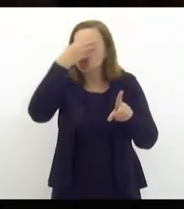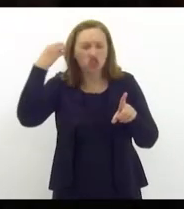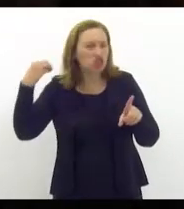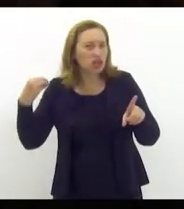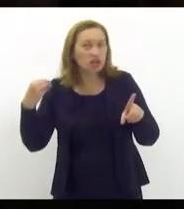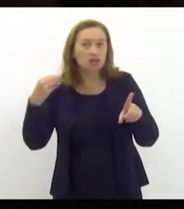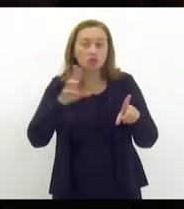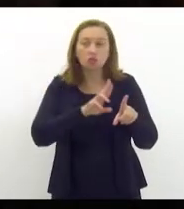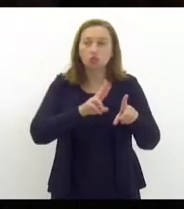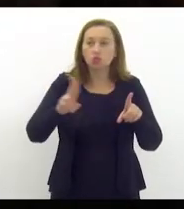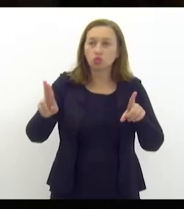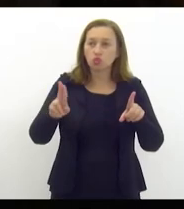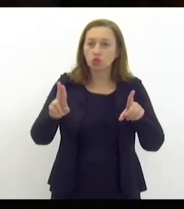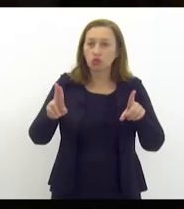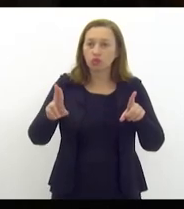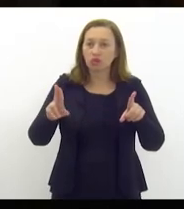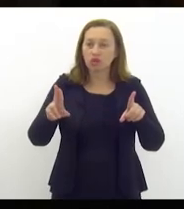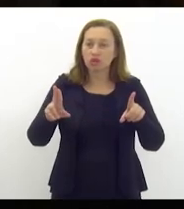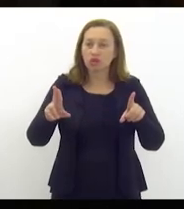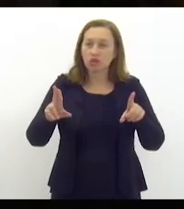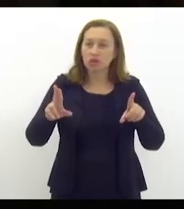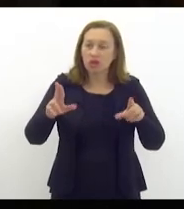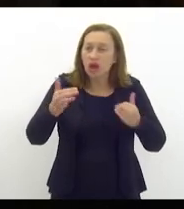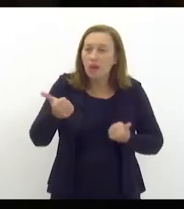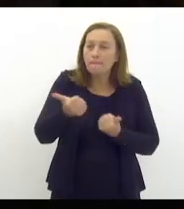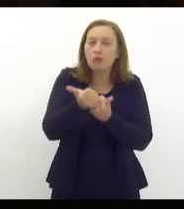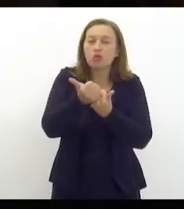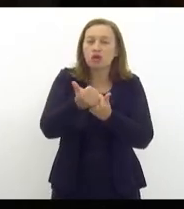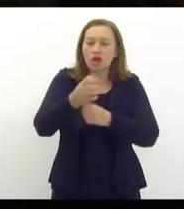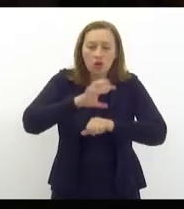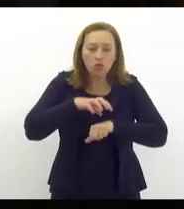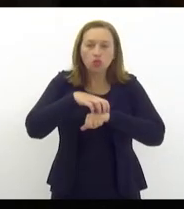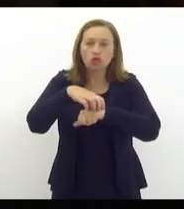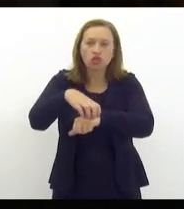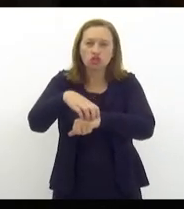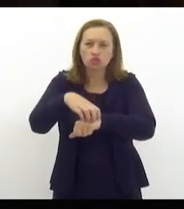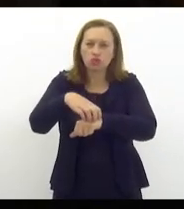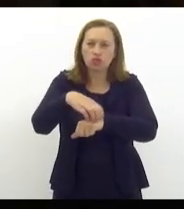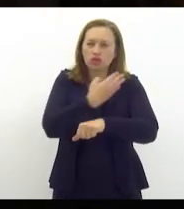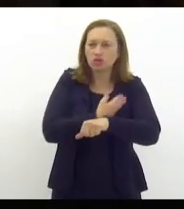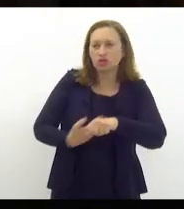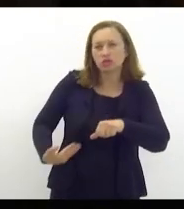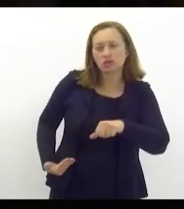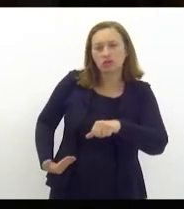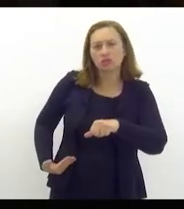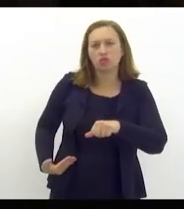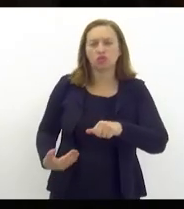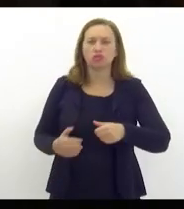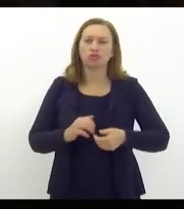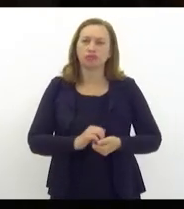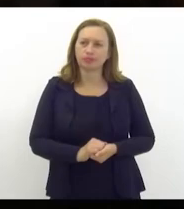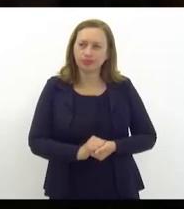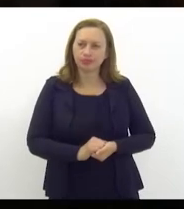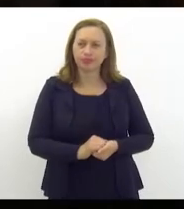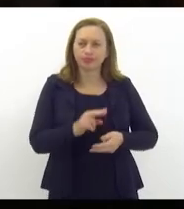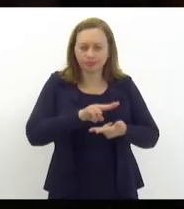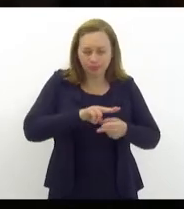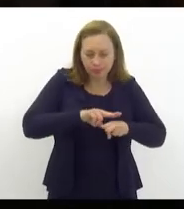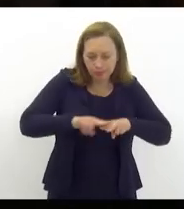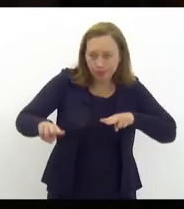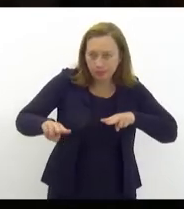nome, abraçarem o transporte de passageiros sobre